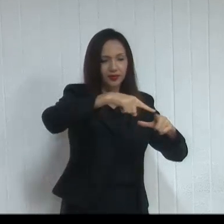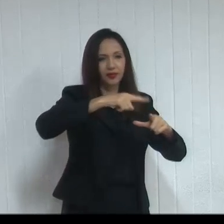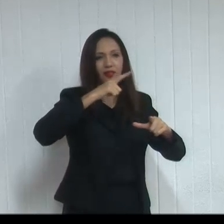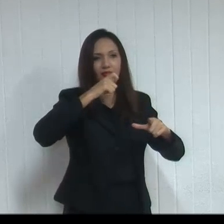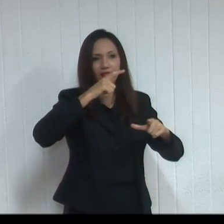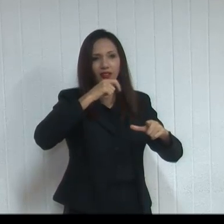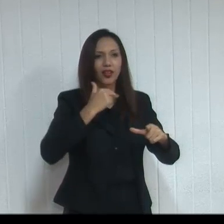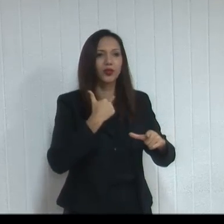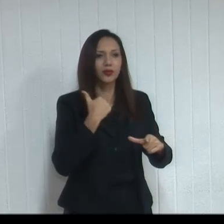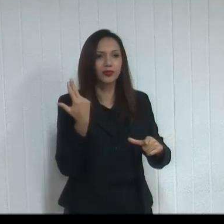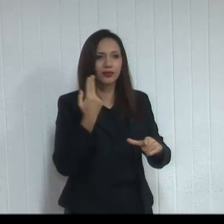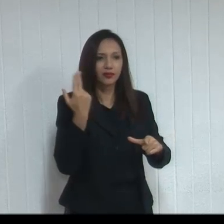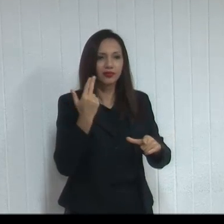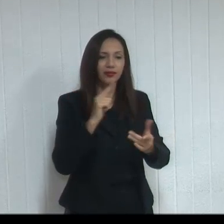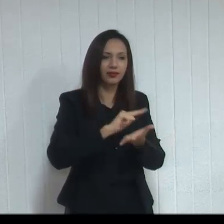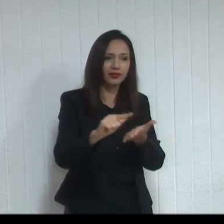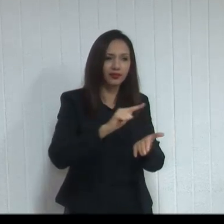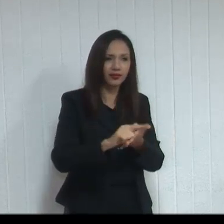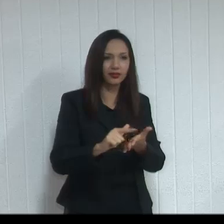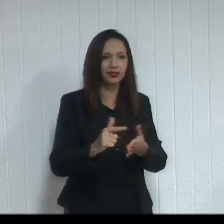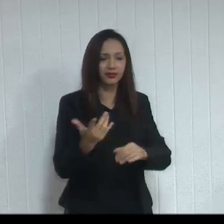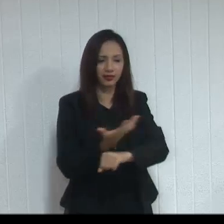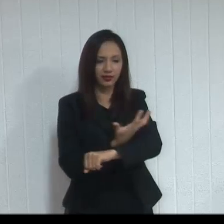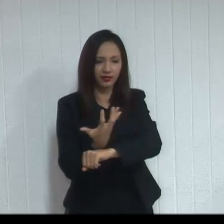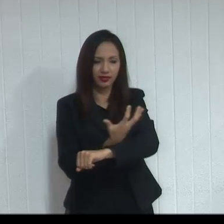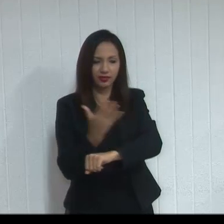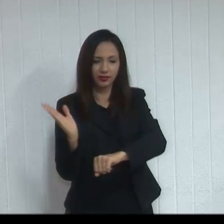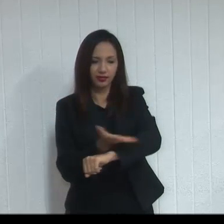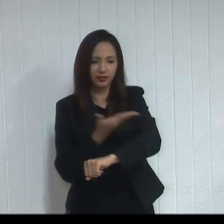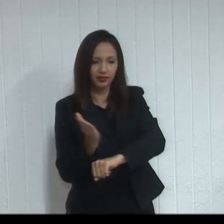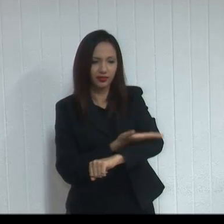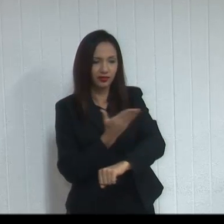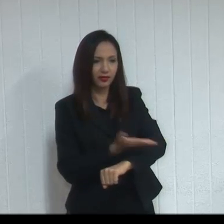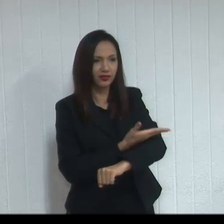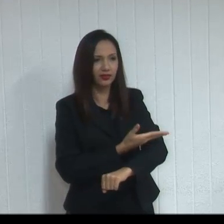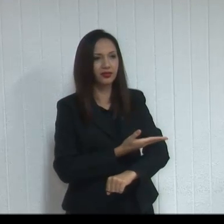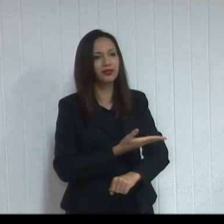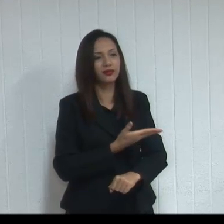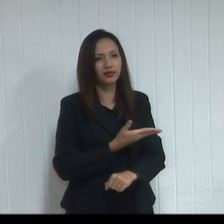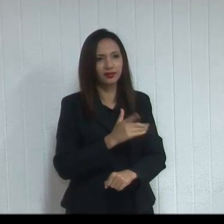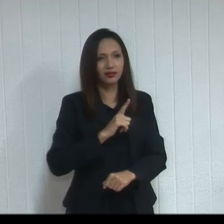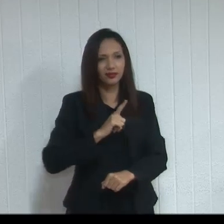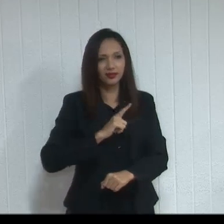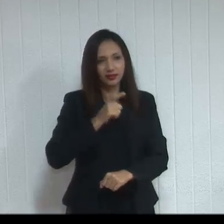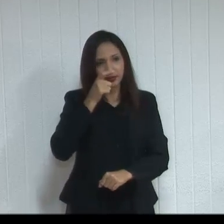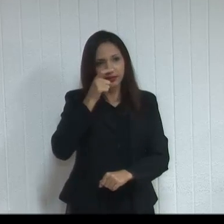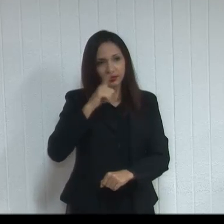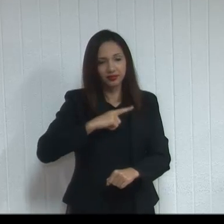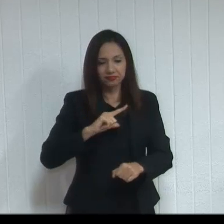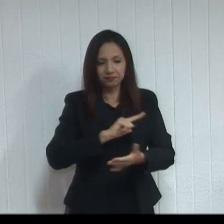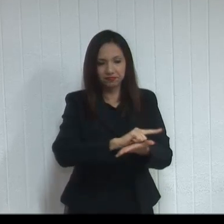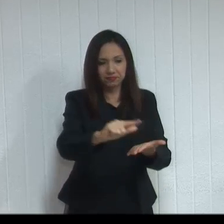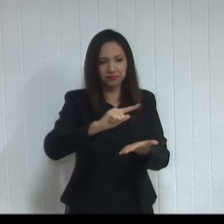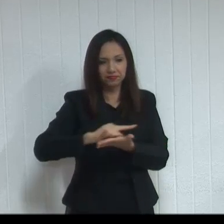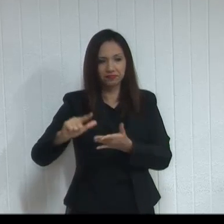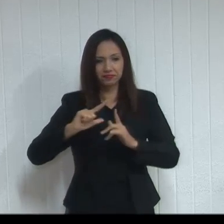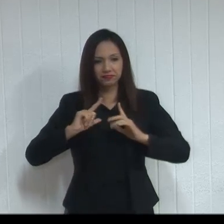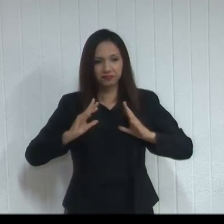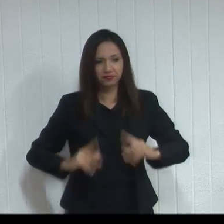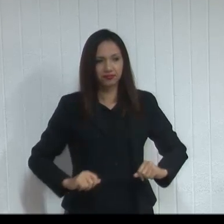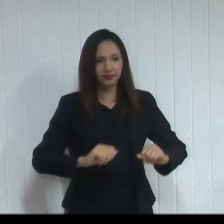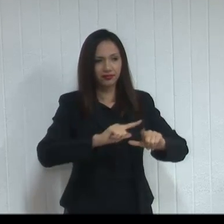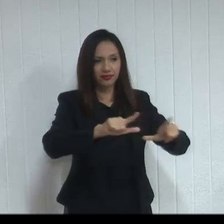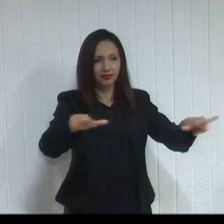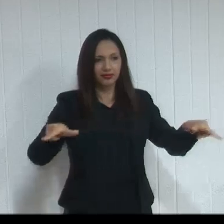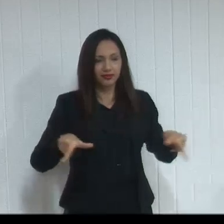corte do mato está sendo bem atualizado, mas eu acredito que seria até interessante que a limpeza fosse